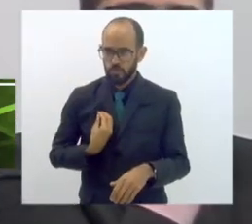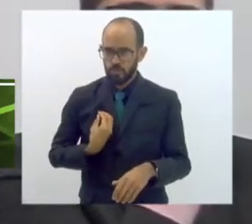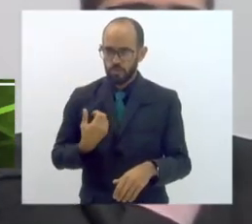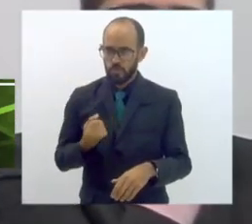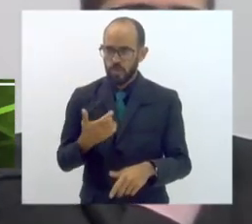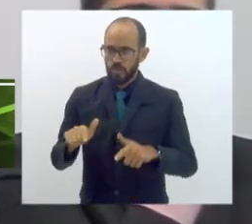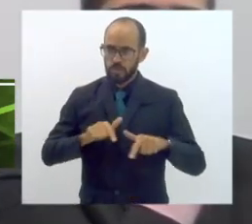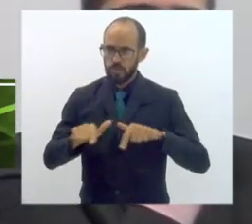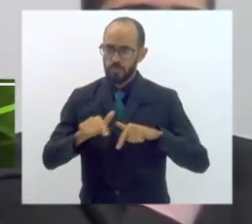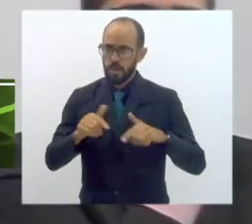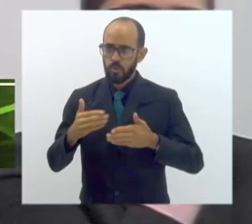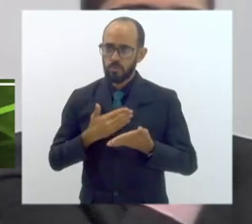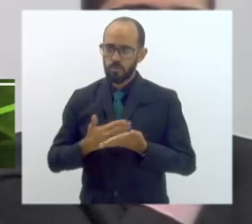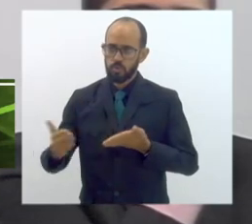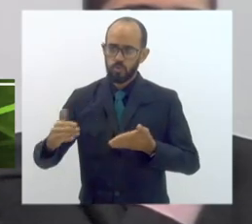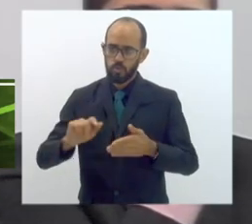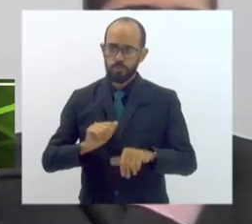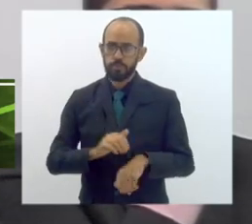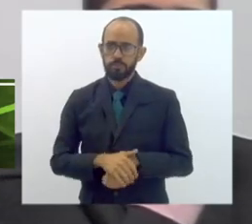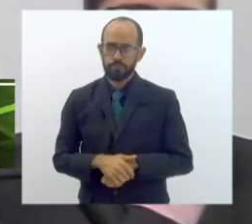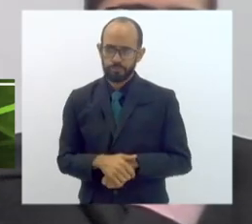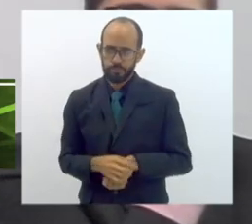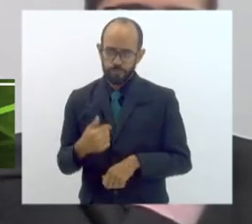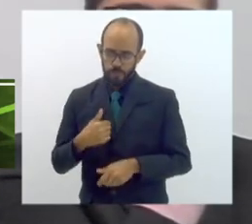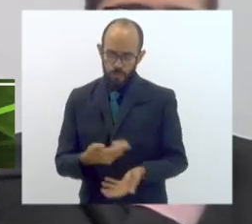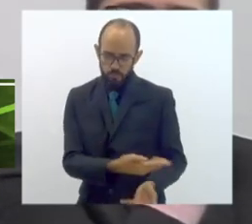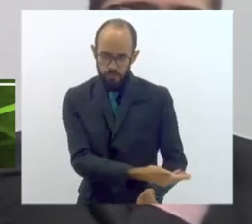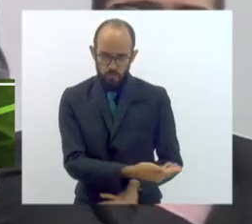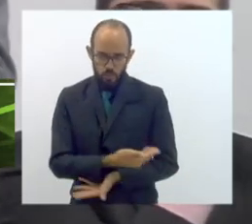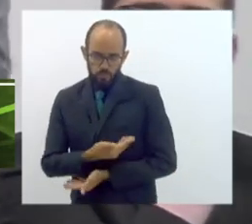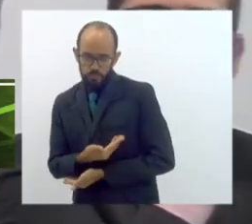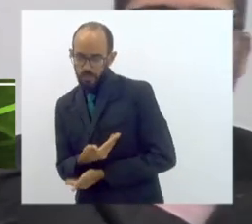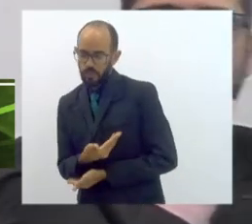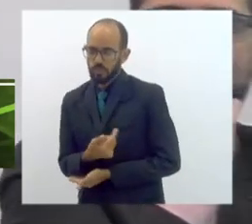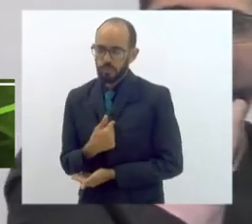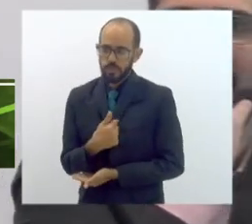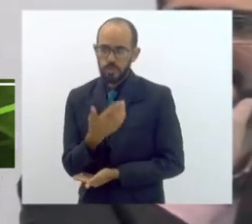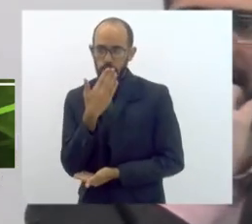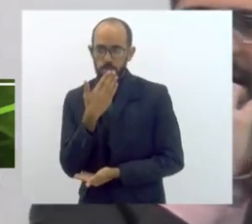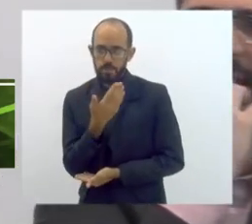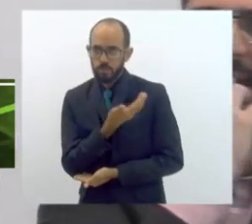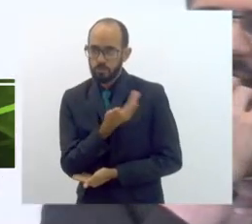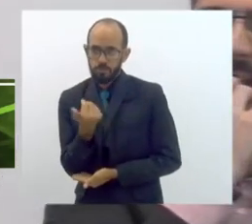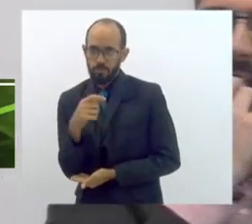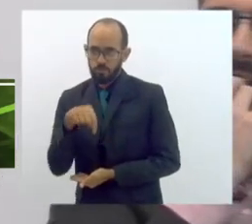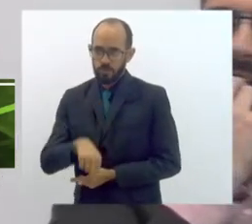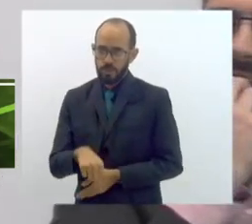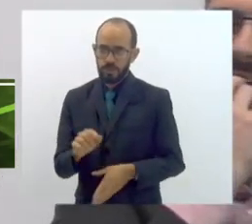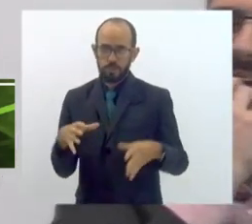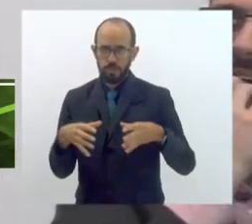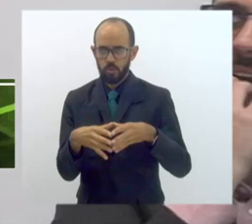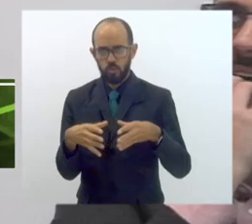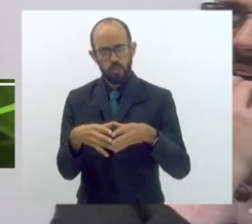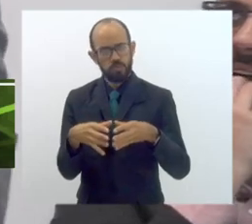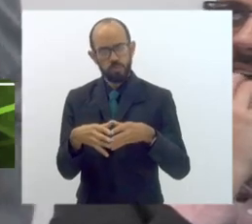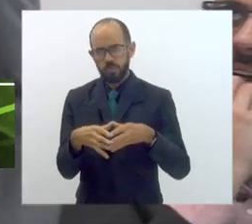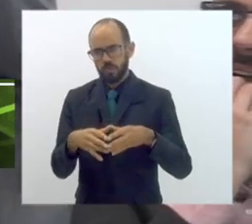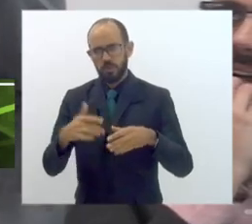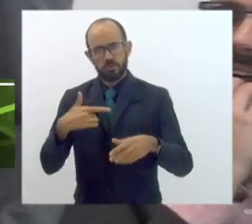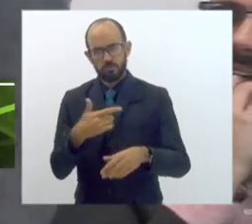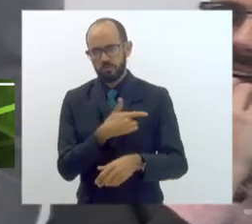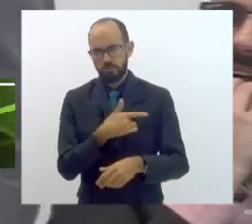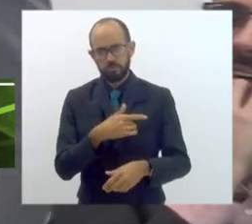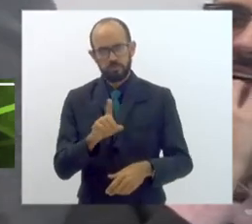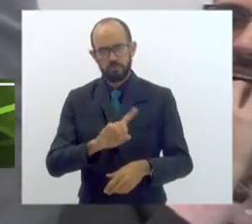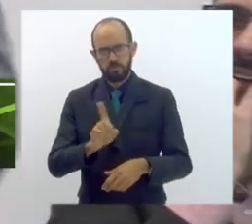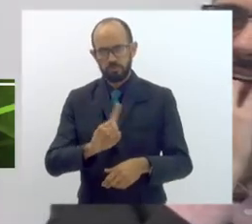começou, que eu fui convidado, eu não pedi para ir para frente parlamentar dos consórcios, não. Eu